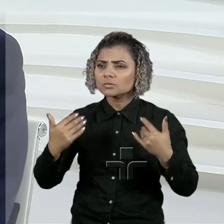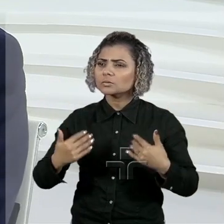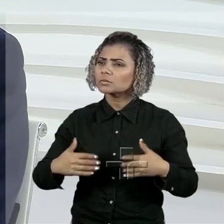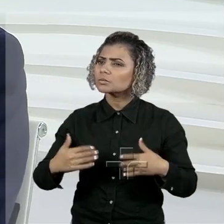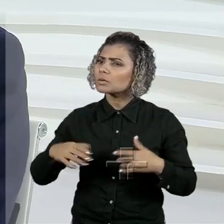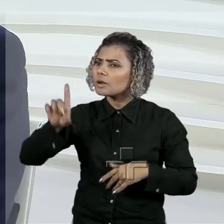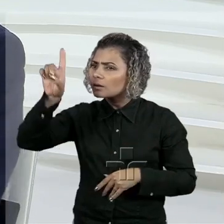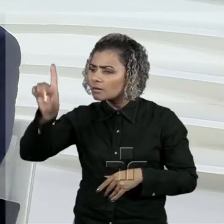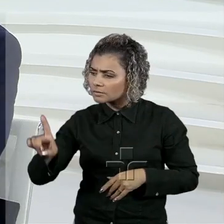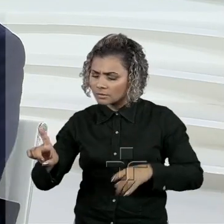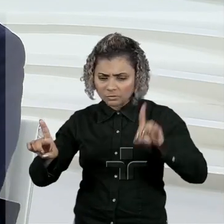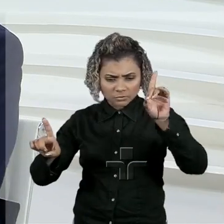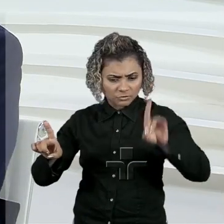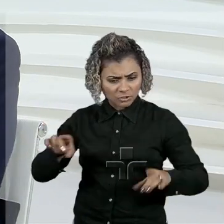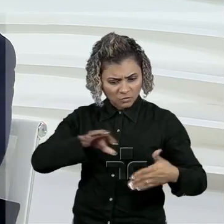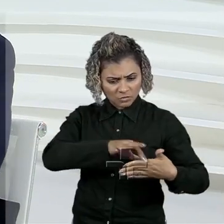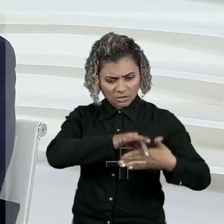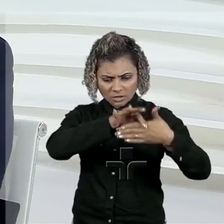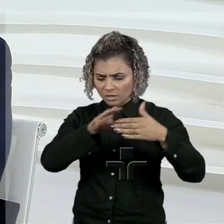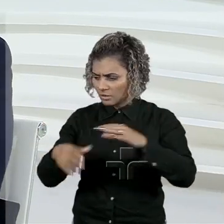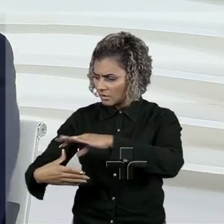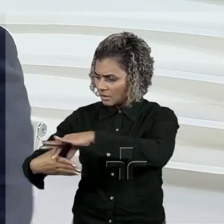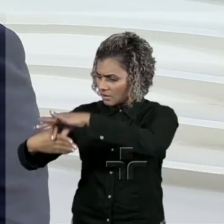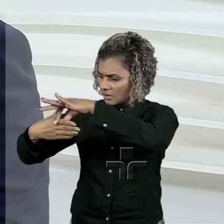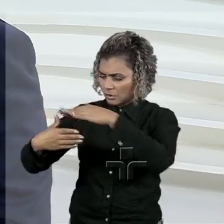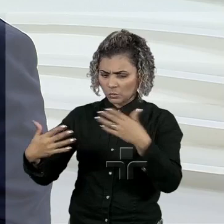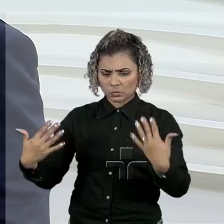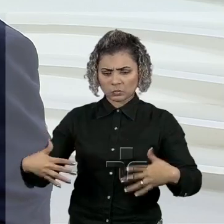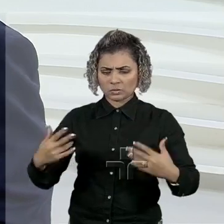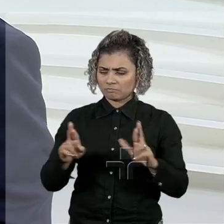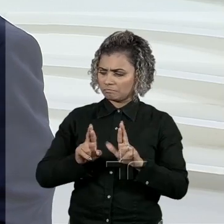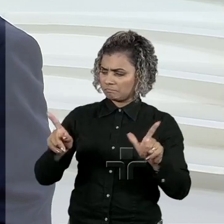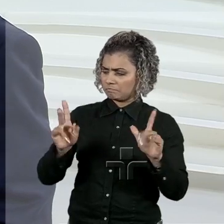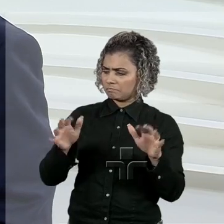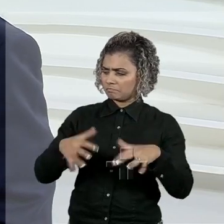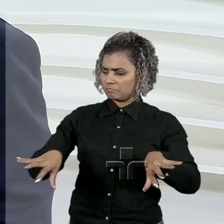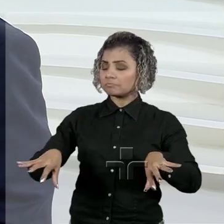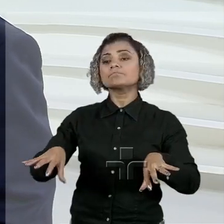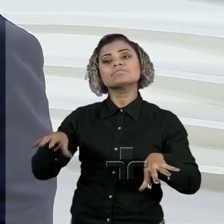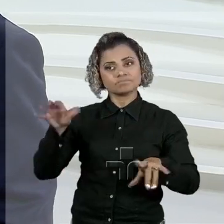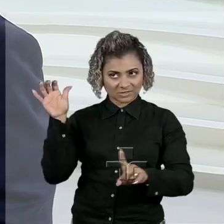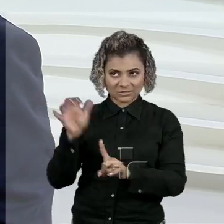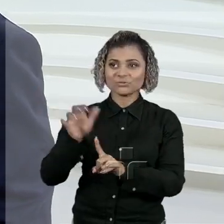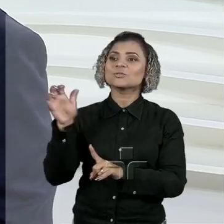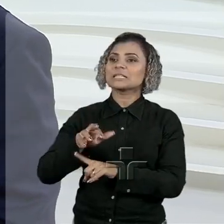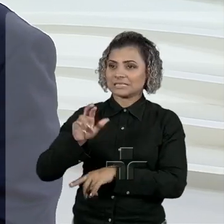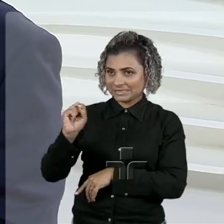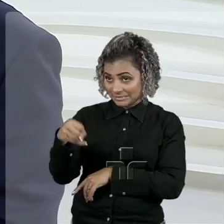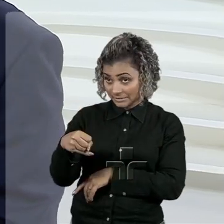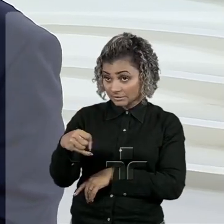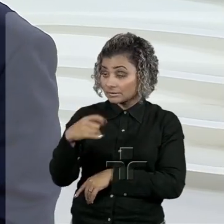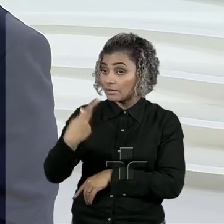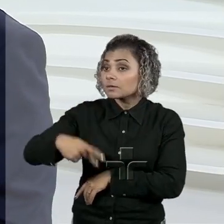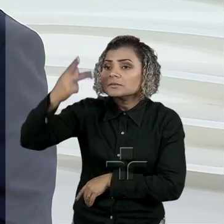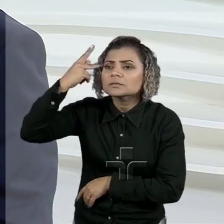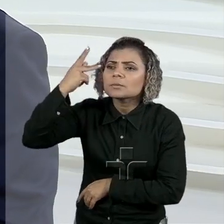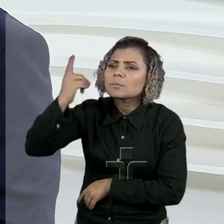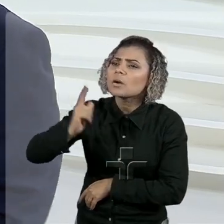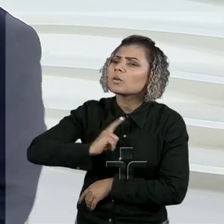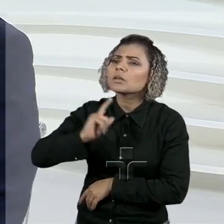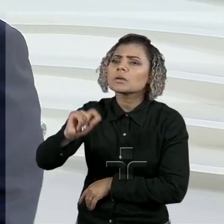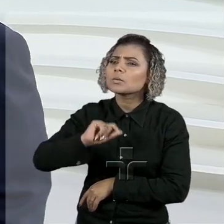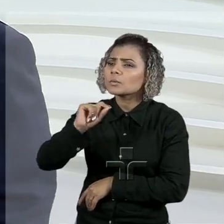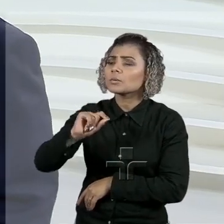do diretor da escola, a liderança do gestor público faz muita diferença. E São Paulo tem uma coisa que